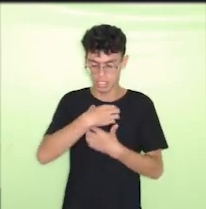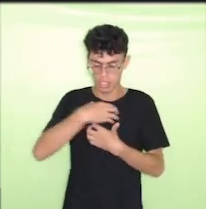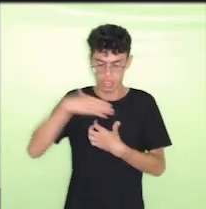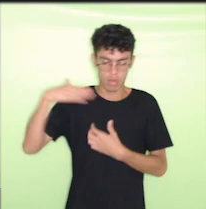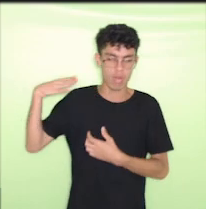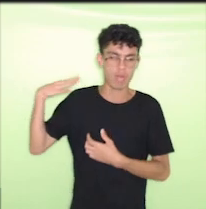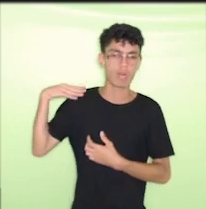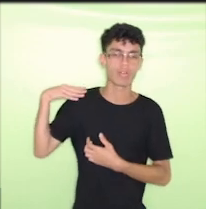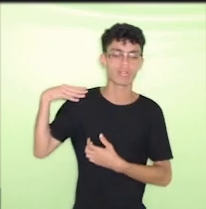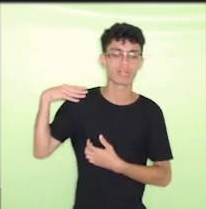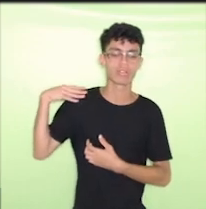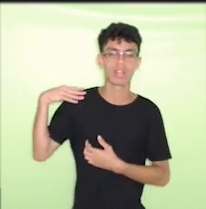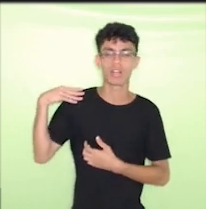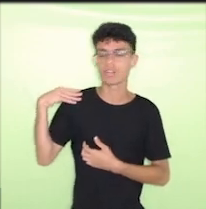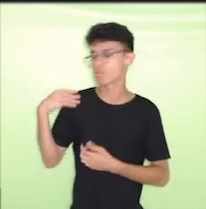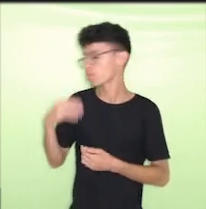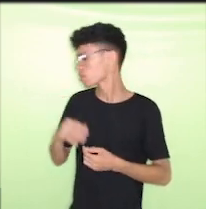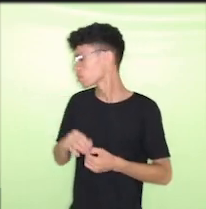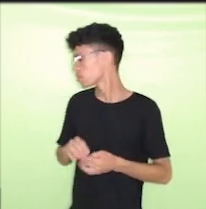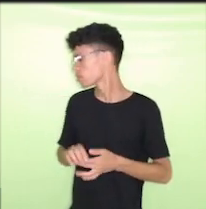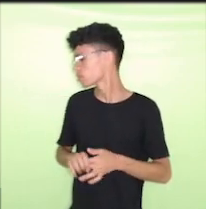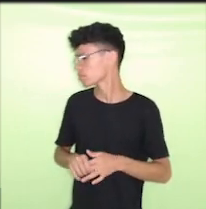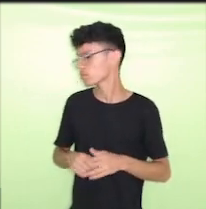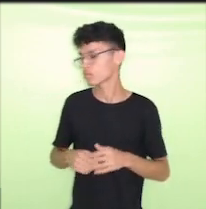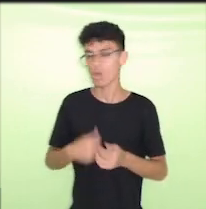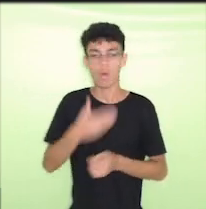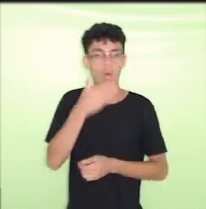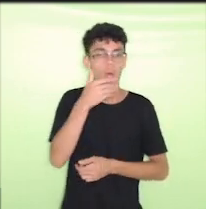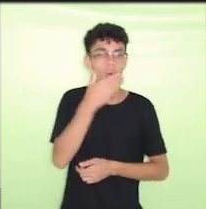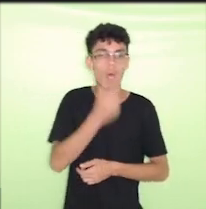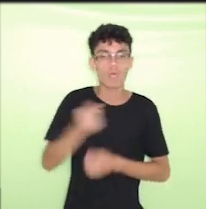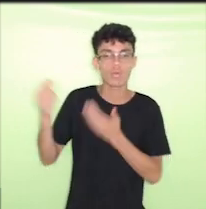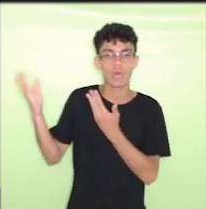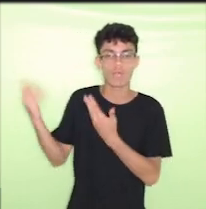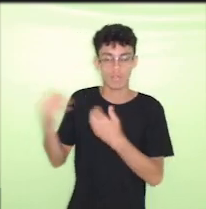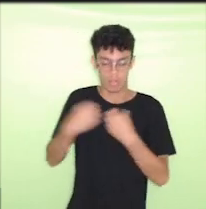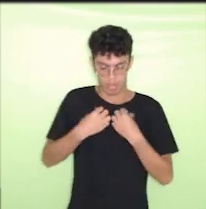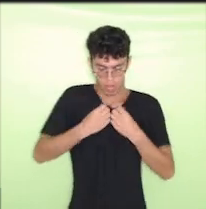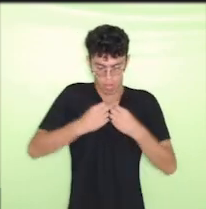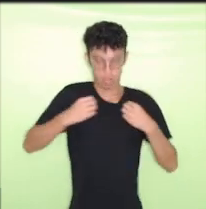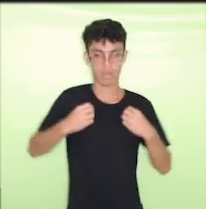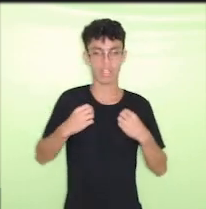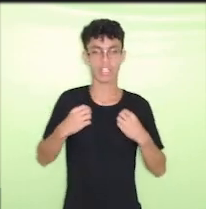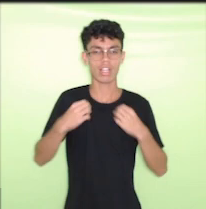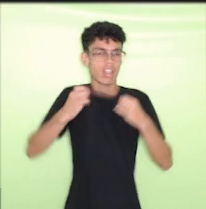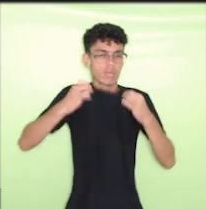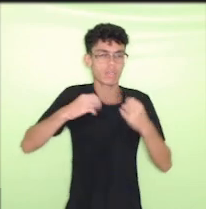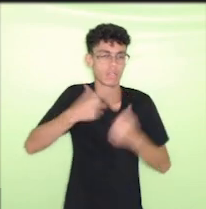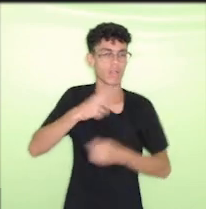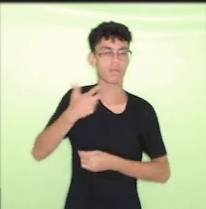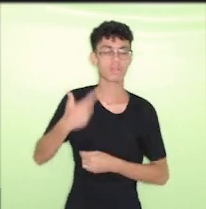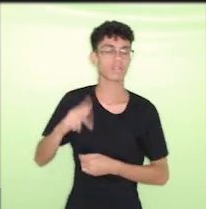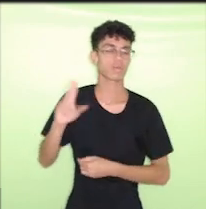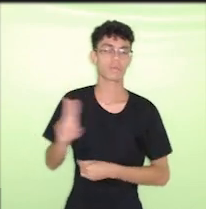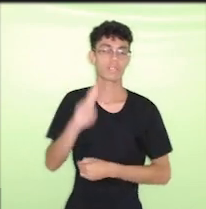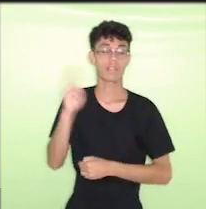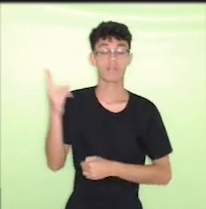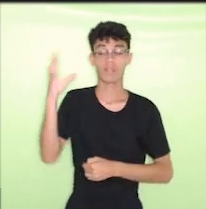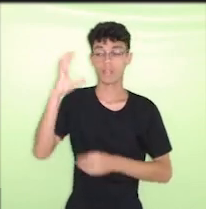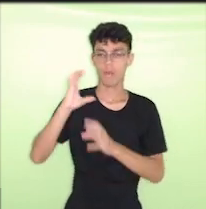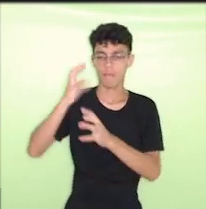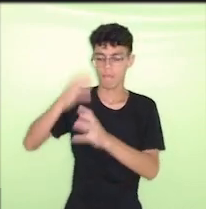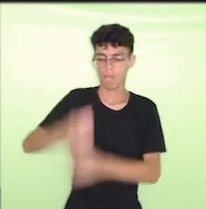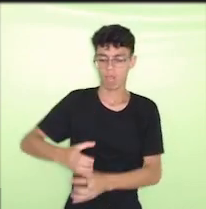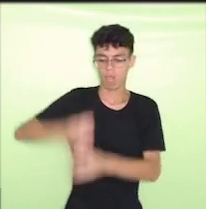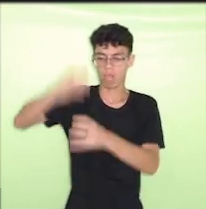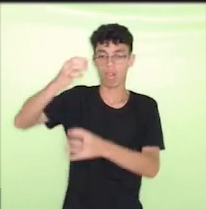toque firme no ombro. Voltou-se. Um jovem de camisa aberta no peito, não, sem camisa, e segurando a enxada